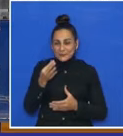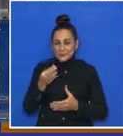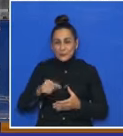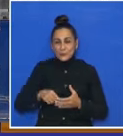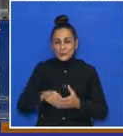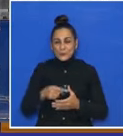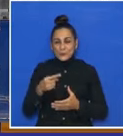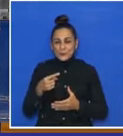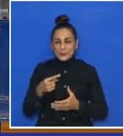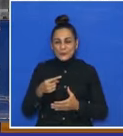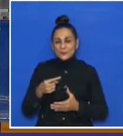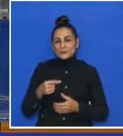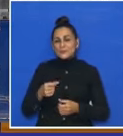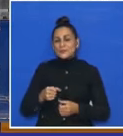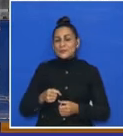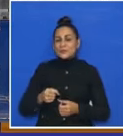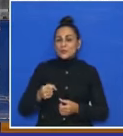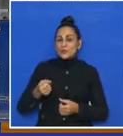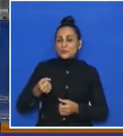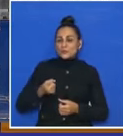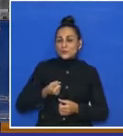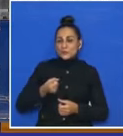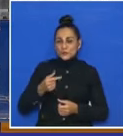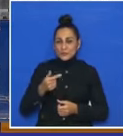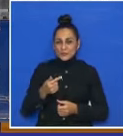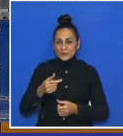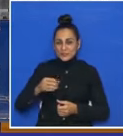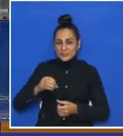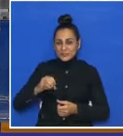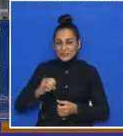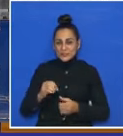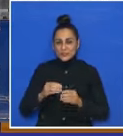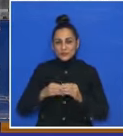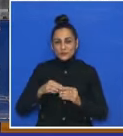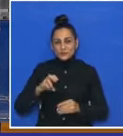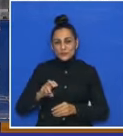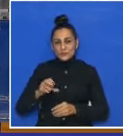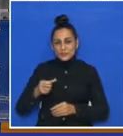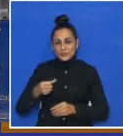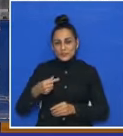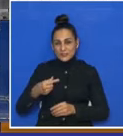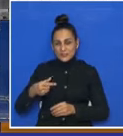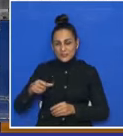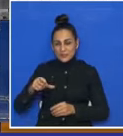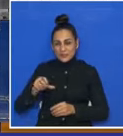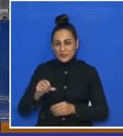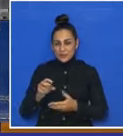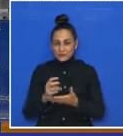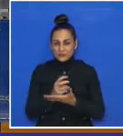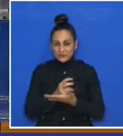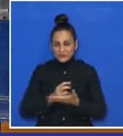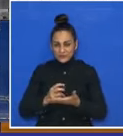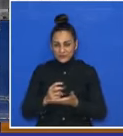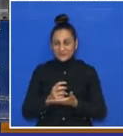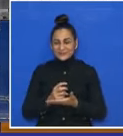chegando, bola 70, número 70. Esse é o concurso 5.619 da